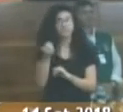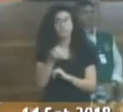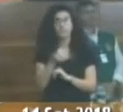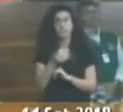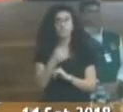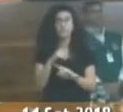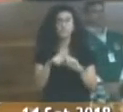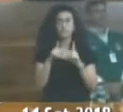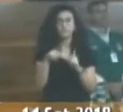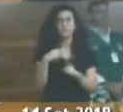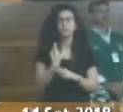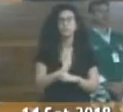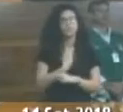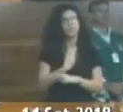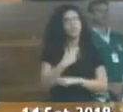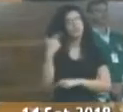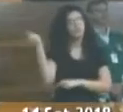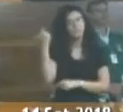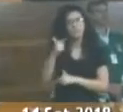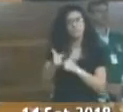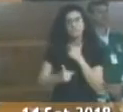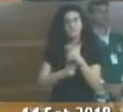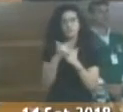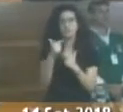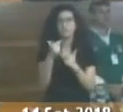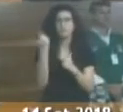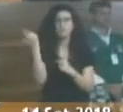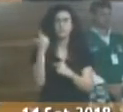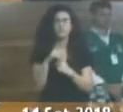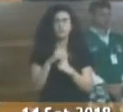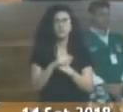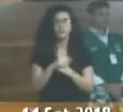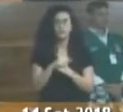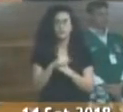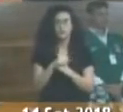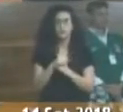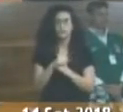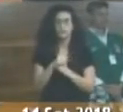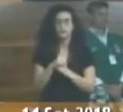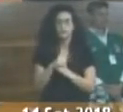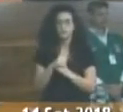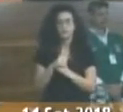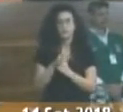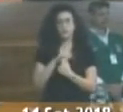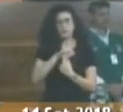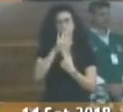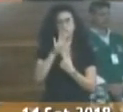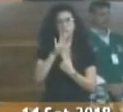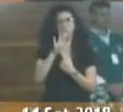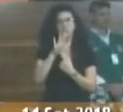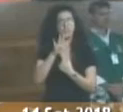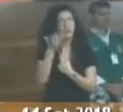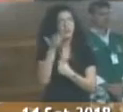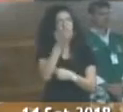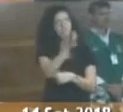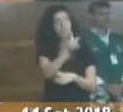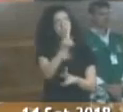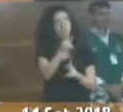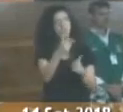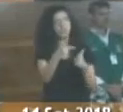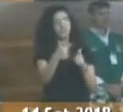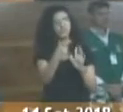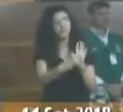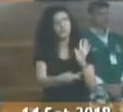Felizmente, nós fomos bem-sucedidos na luta, conseguimos, de alguma forma, mostrar a inconsistência do projeto que estava